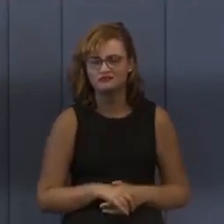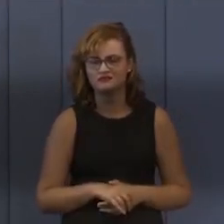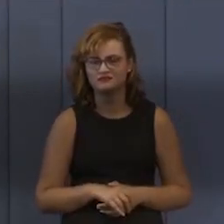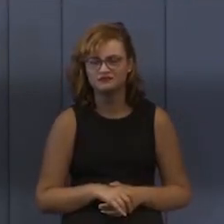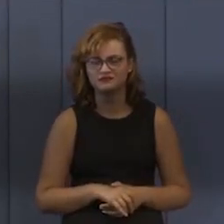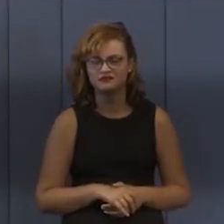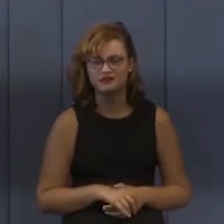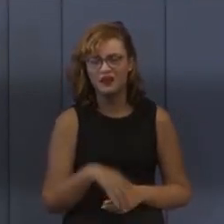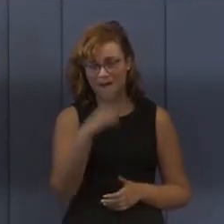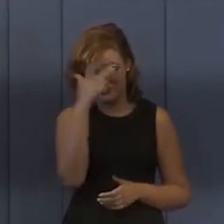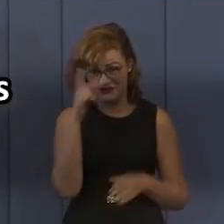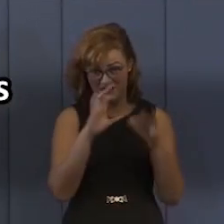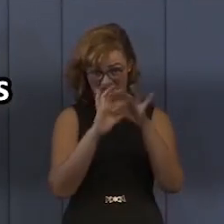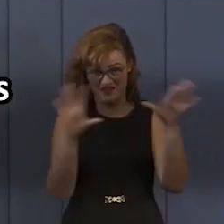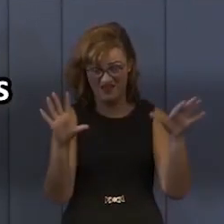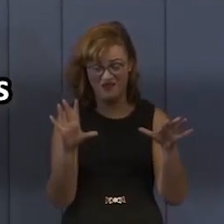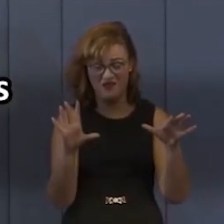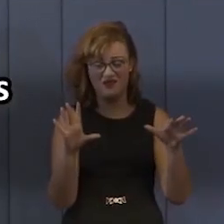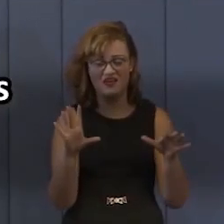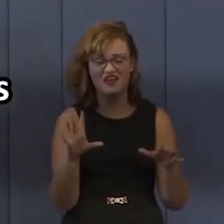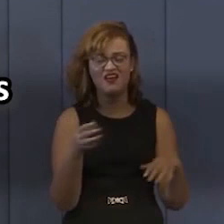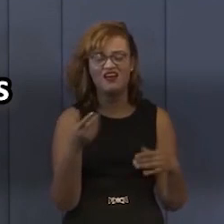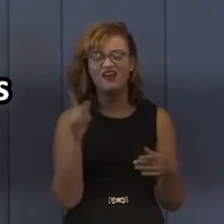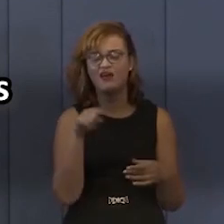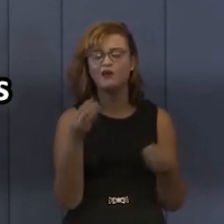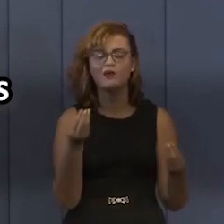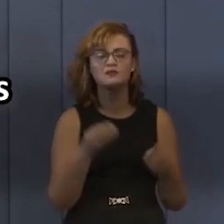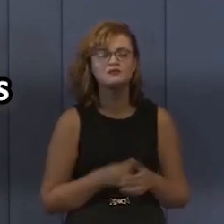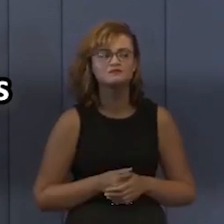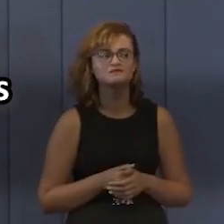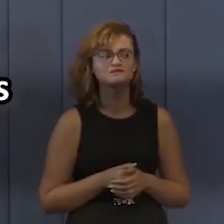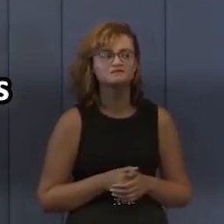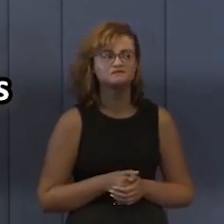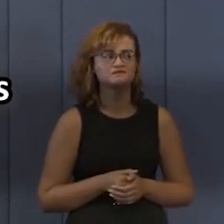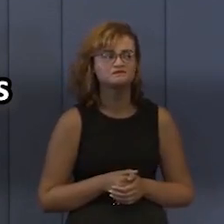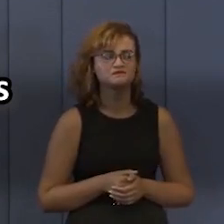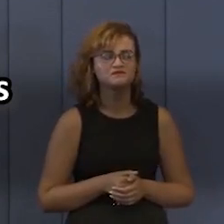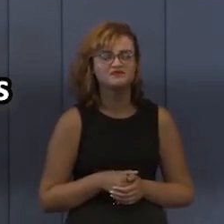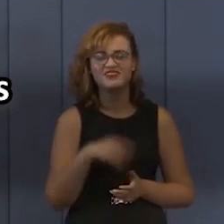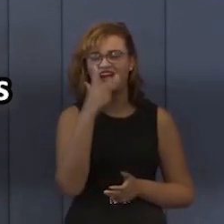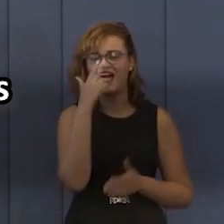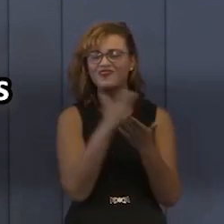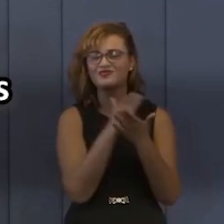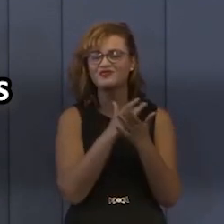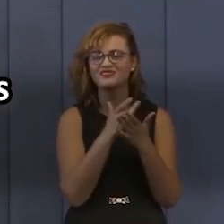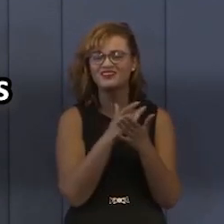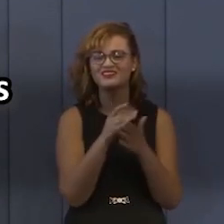pessoas. O liberal, vou usar alguns termos aqui de mundo de